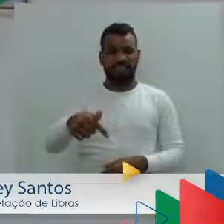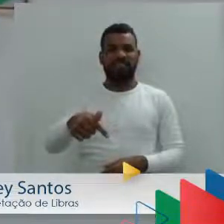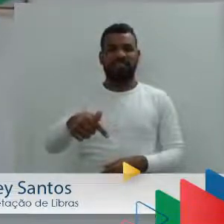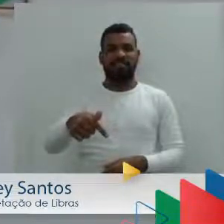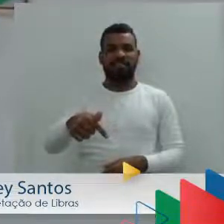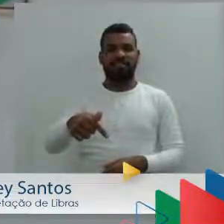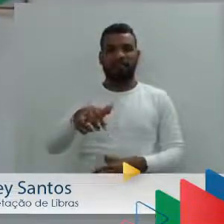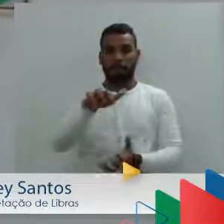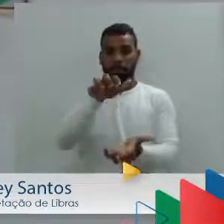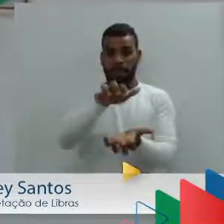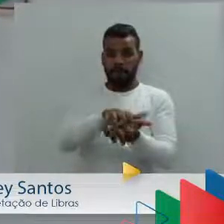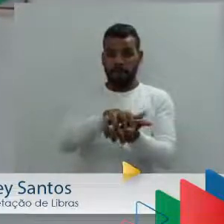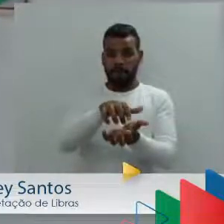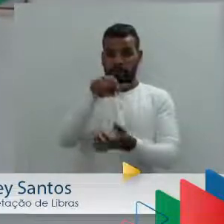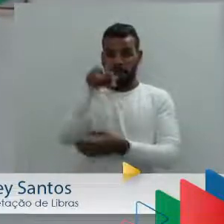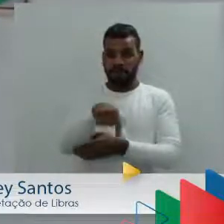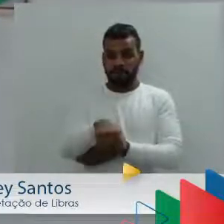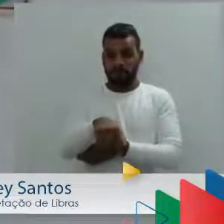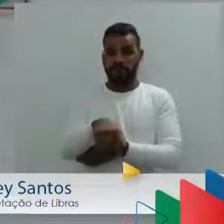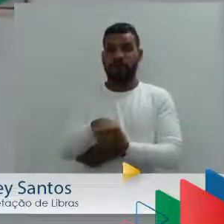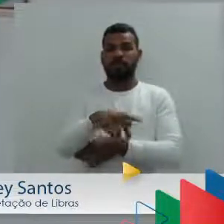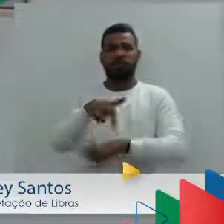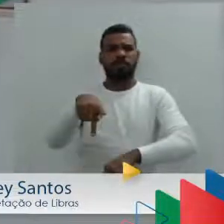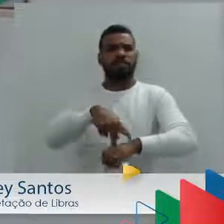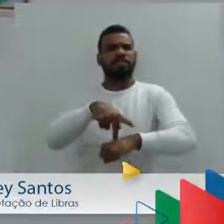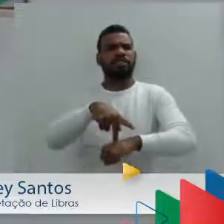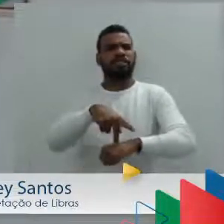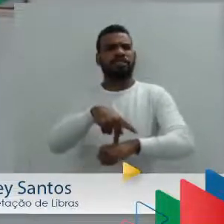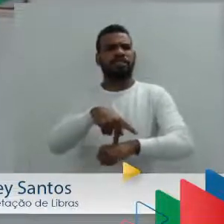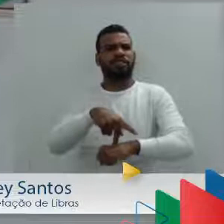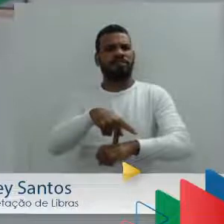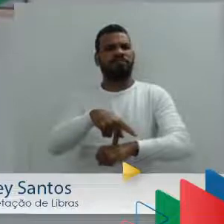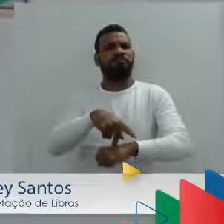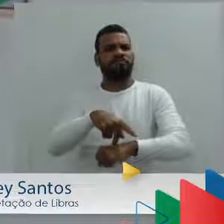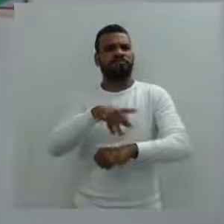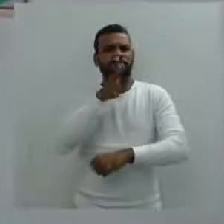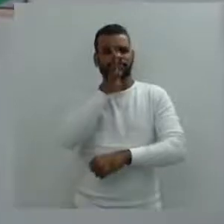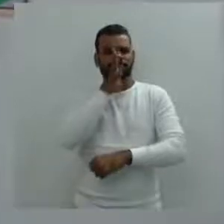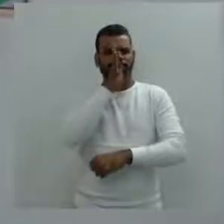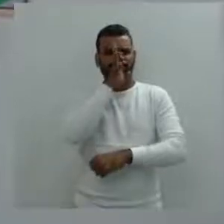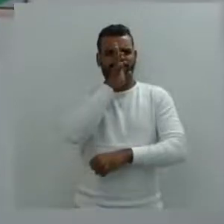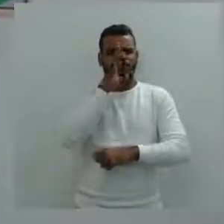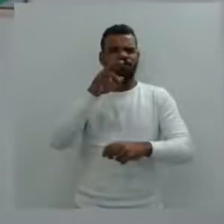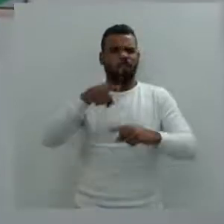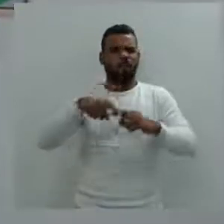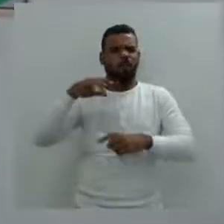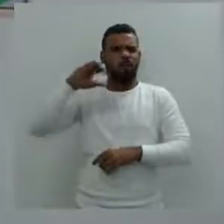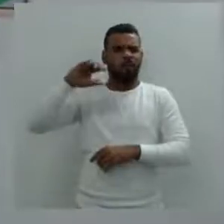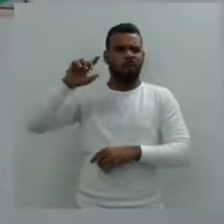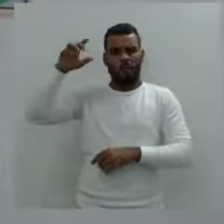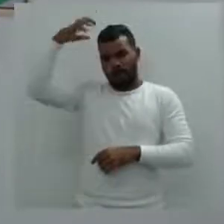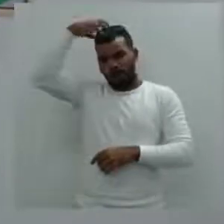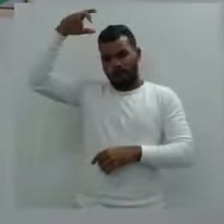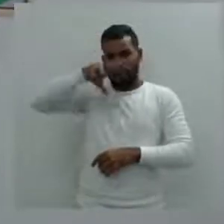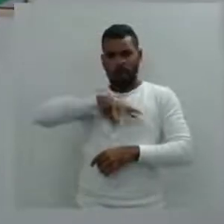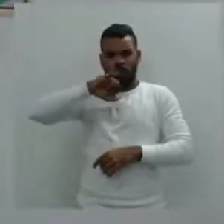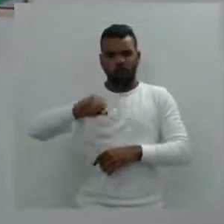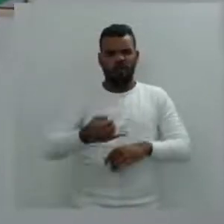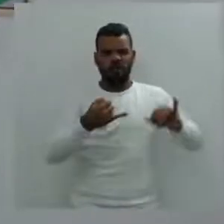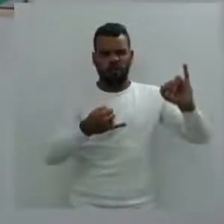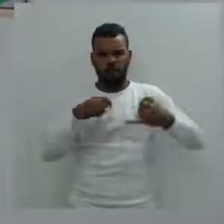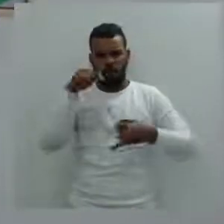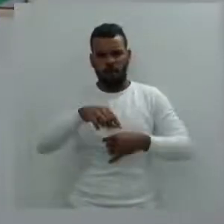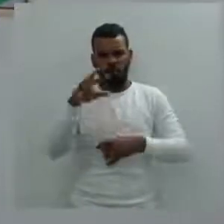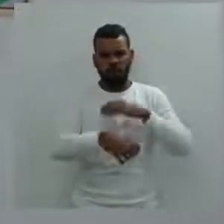1817, Pernambuco se tornava um país, resistindo os abusos da coroa portuguesa e